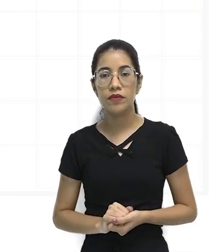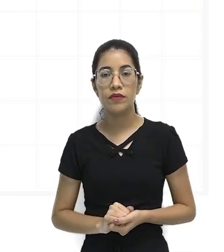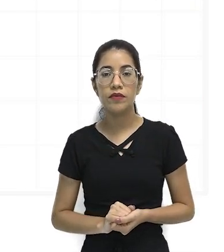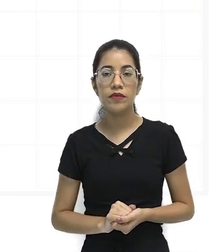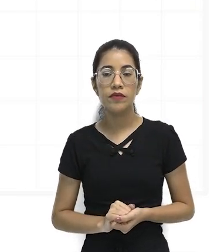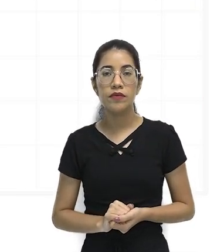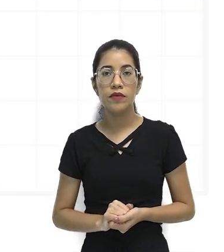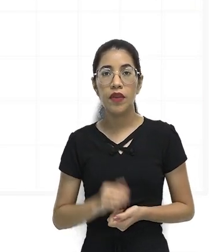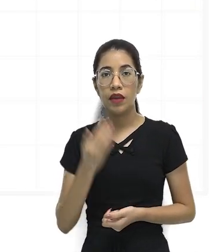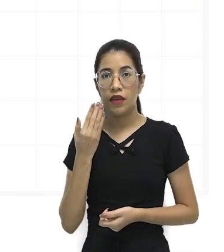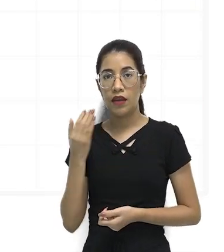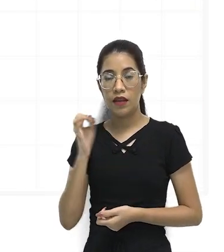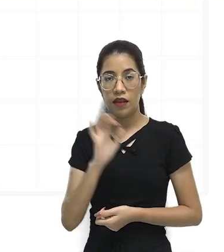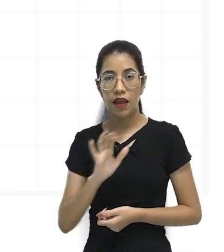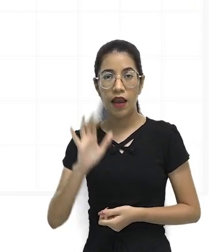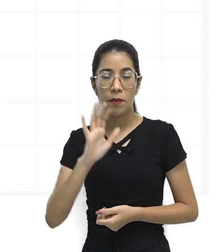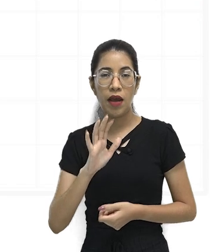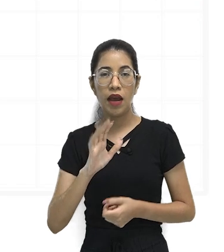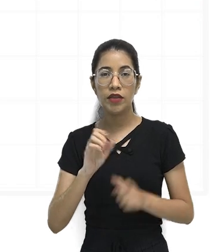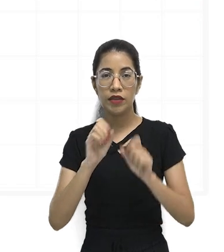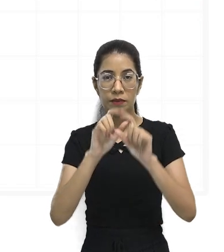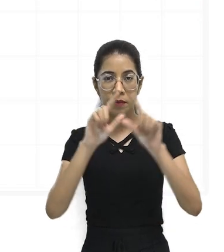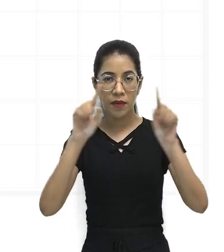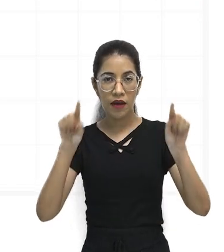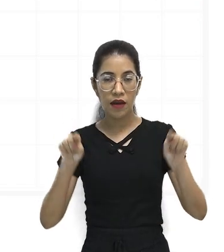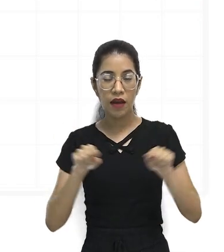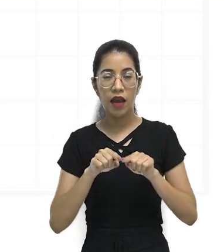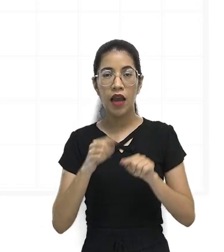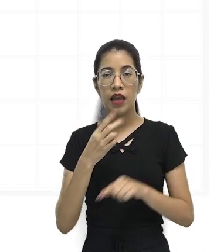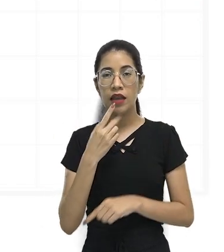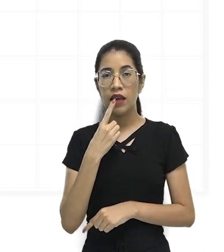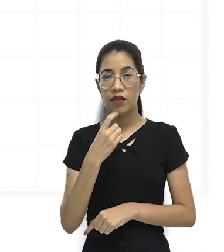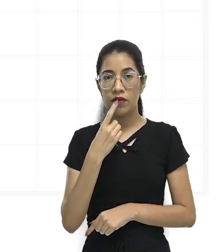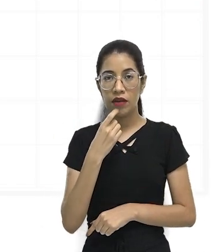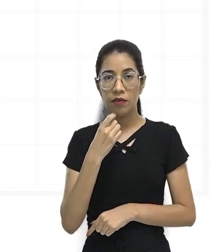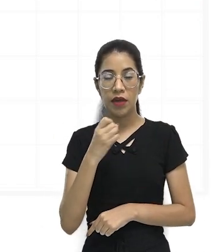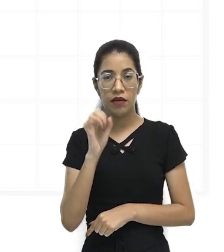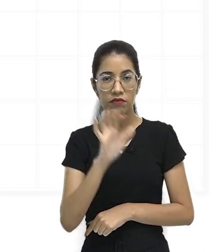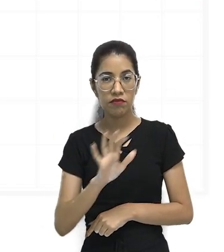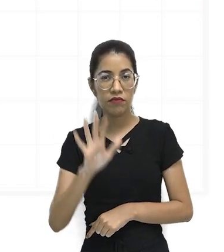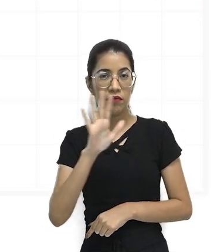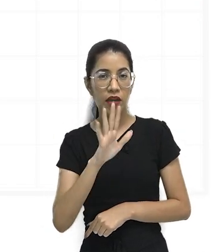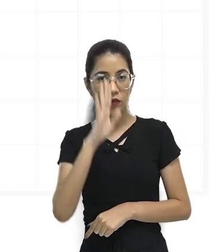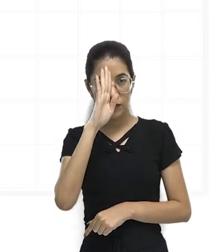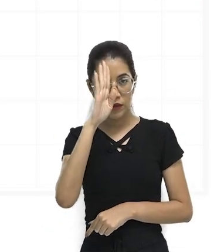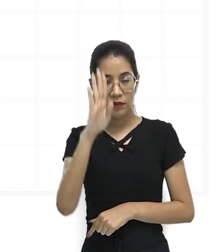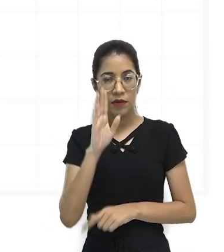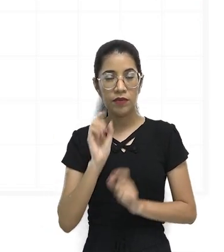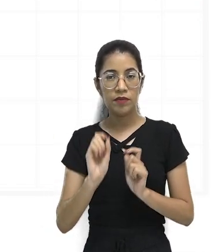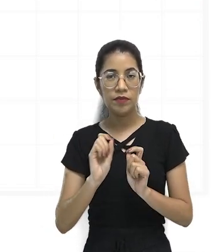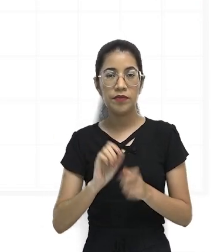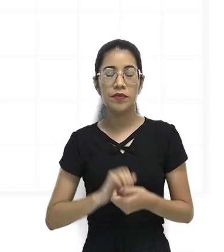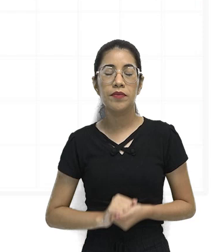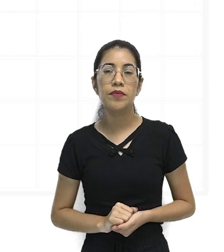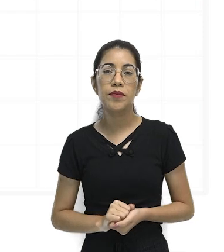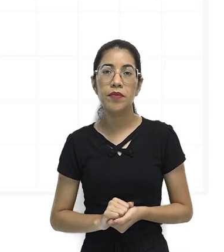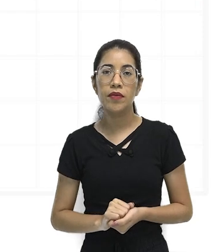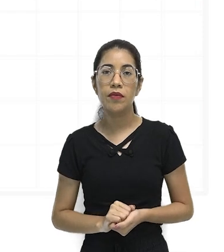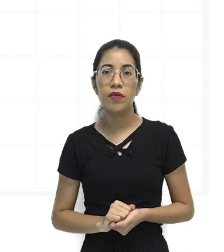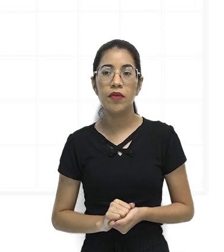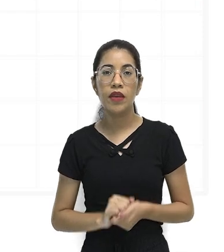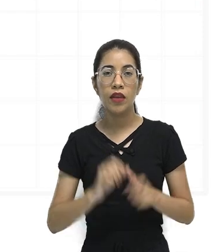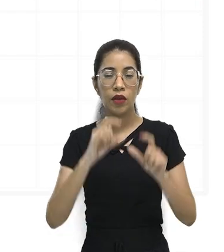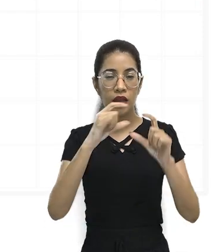A parte destacada, que é essa parte vermelha aqui, que ele destacou, né? A parte destacada na